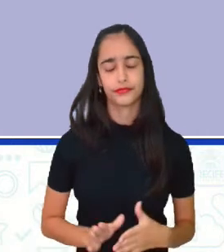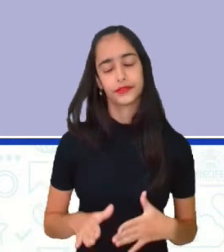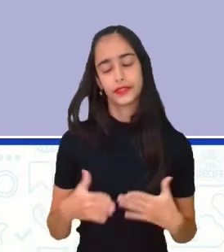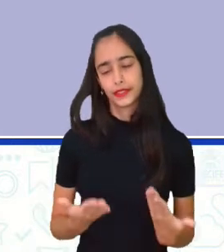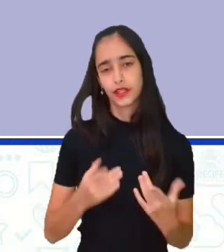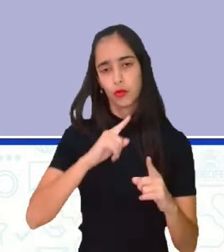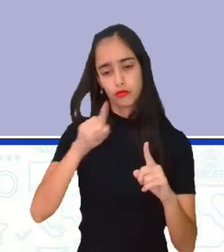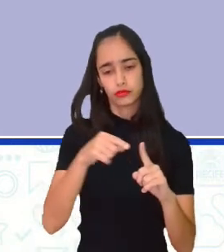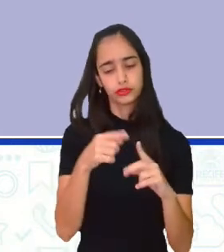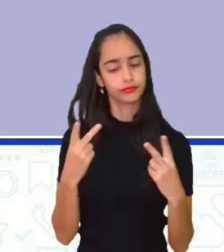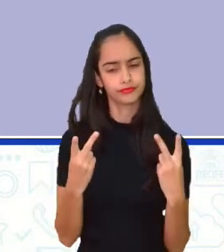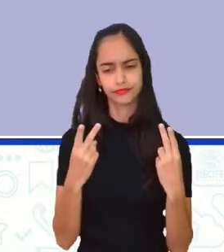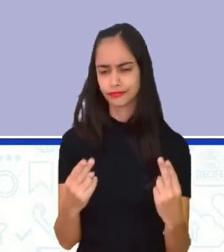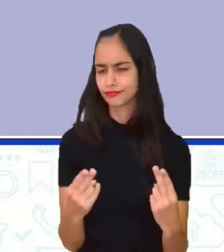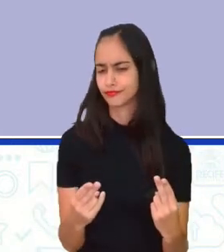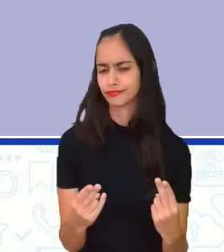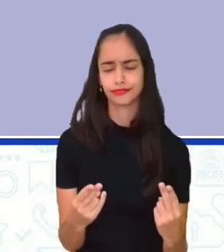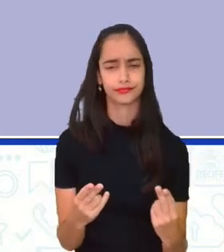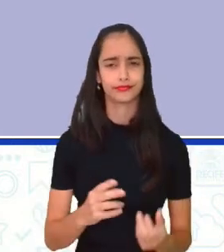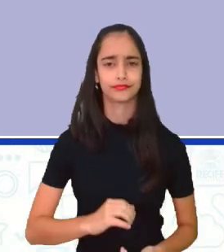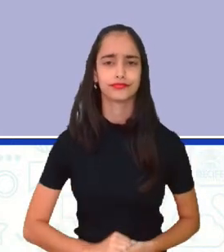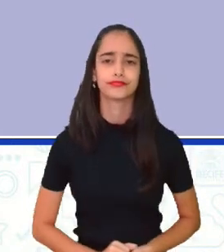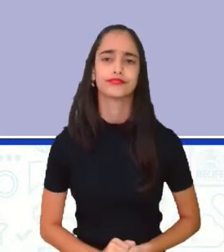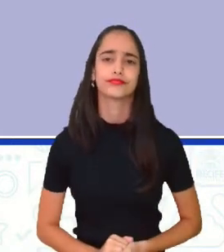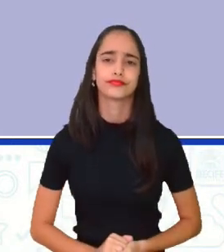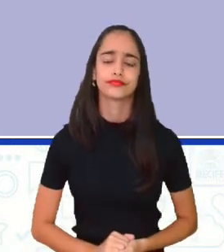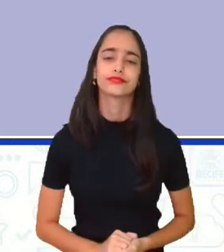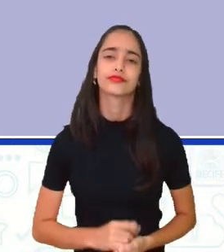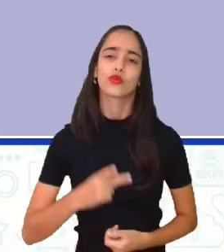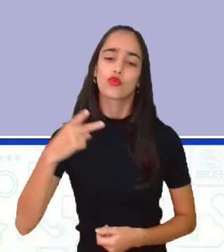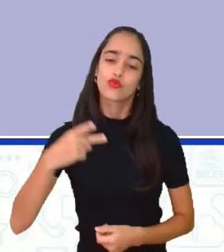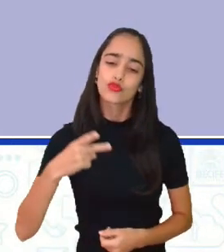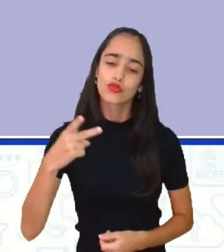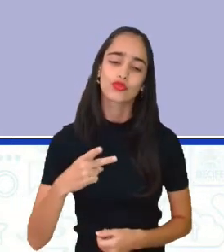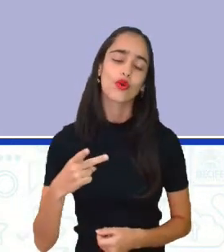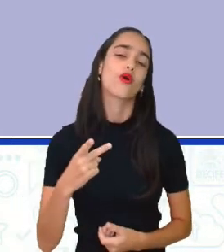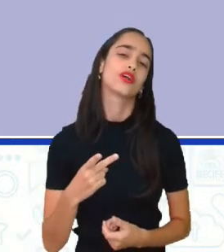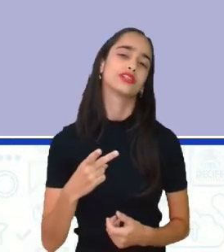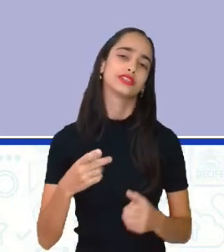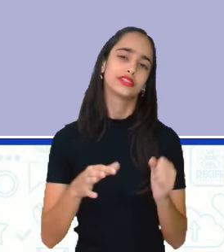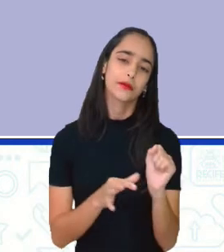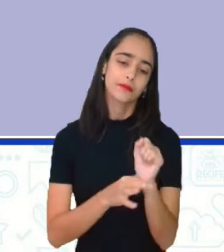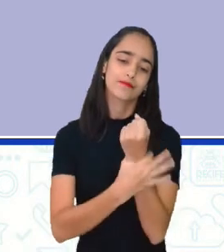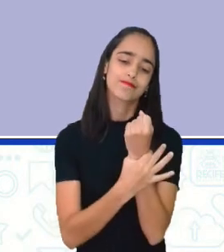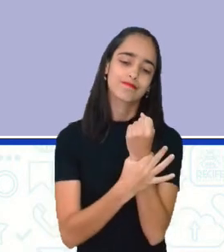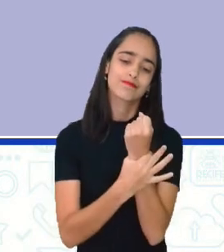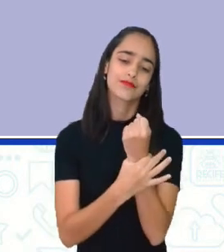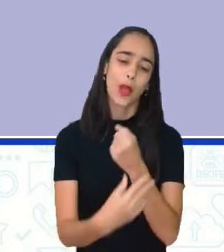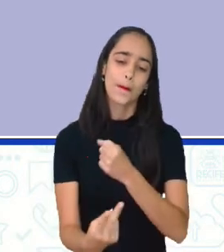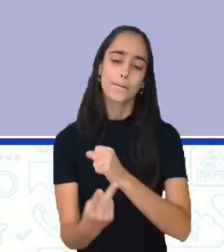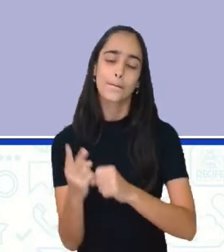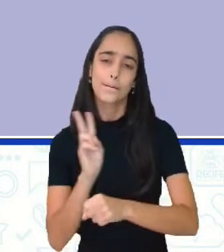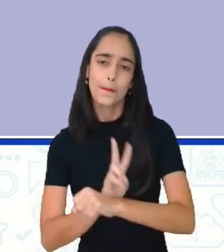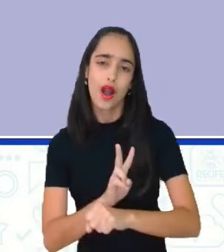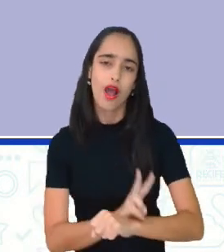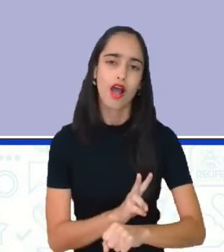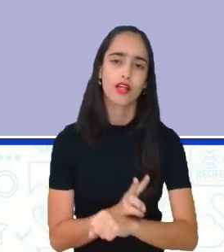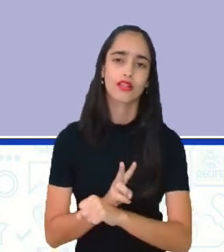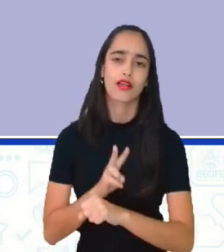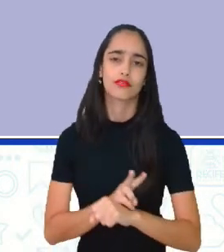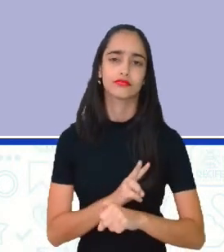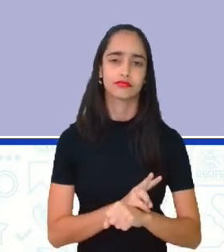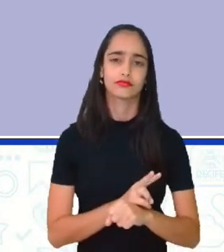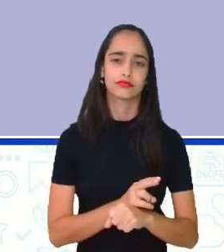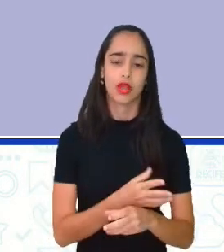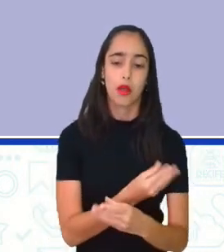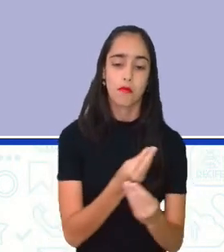da mesma forma, ele tem a mesma função, realmente proteger contra uma sobrecarga de corrente elétrica